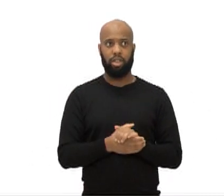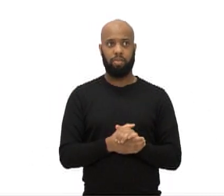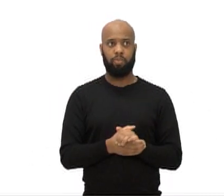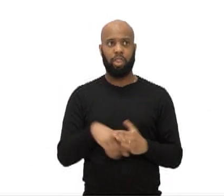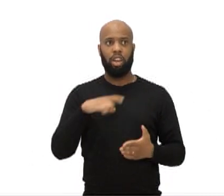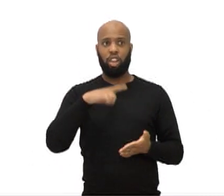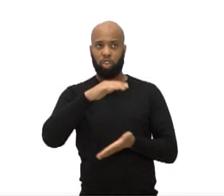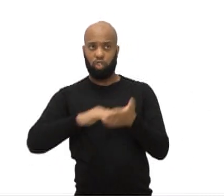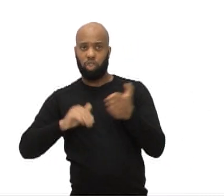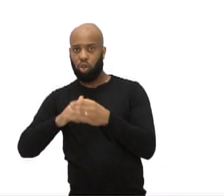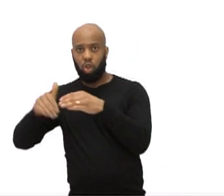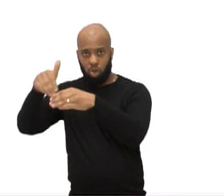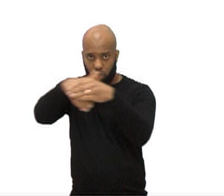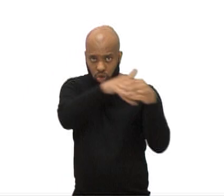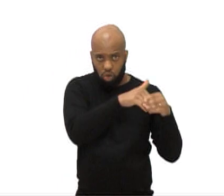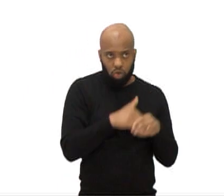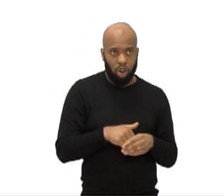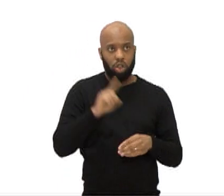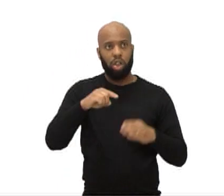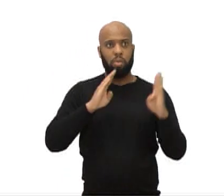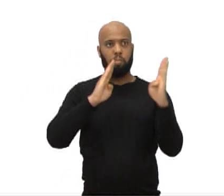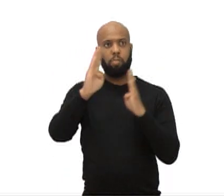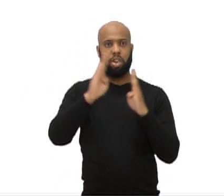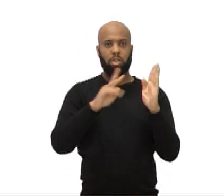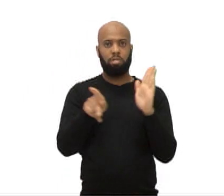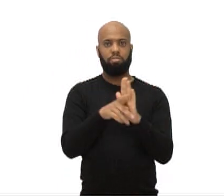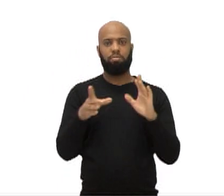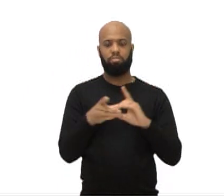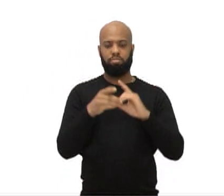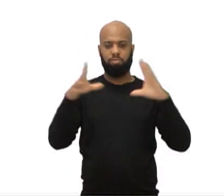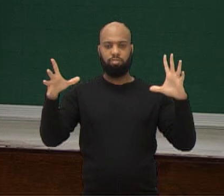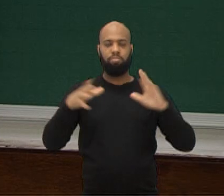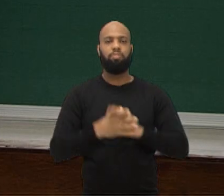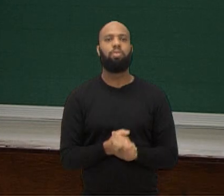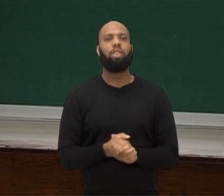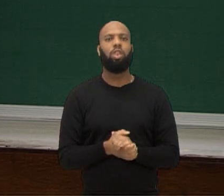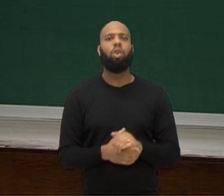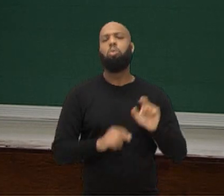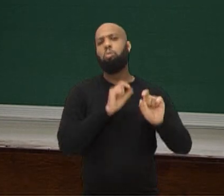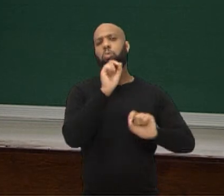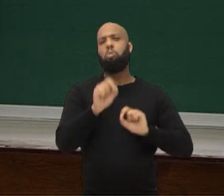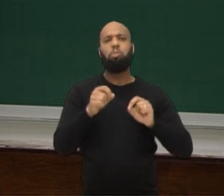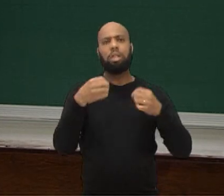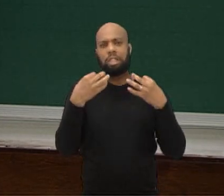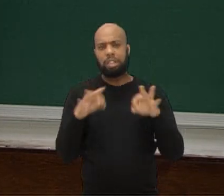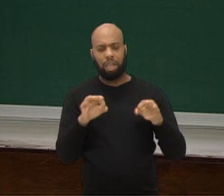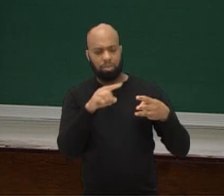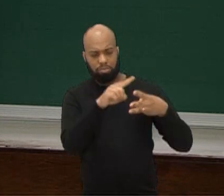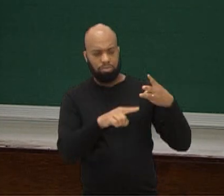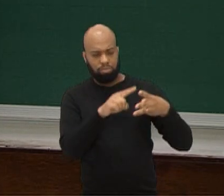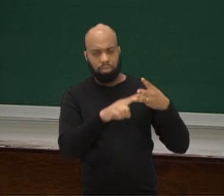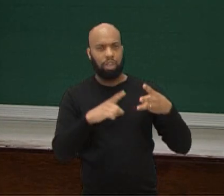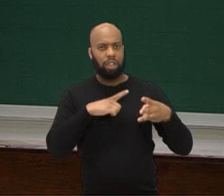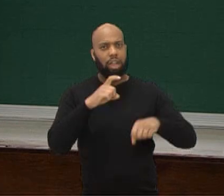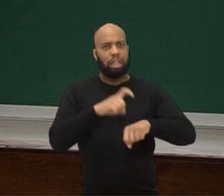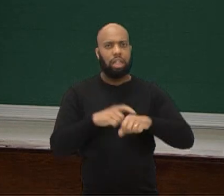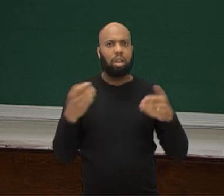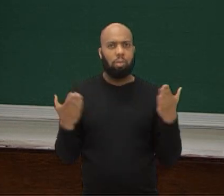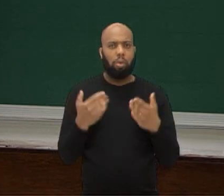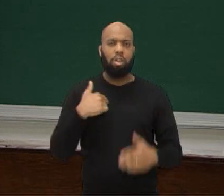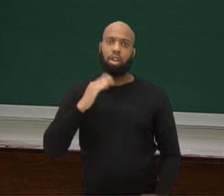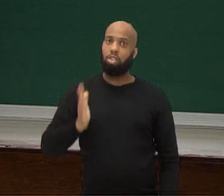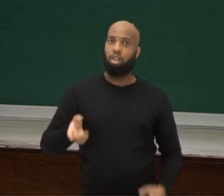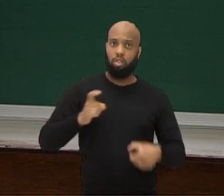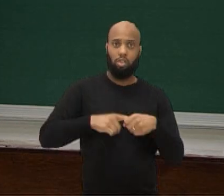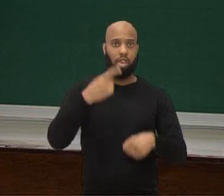o voto censitário e foi um período democrático. Qual dessas está correta? Vocês vão ter um tempinho e nós